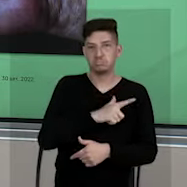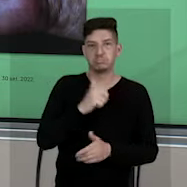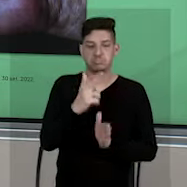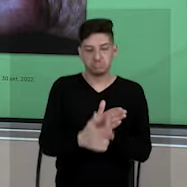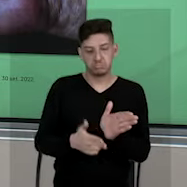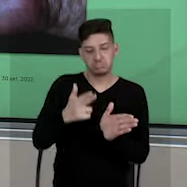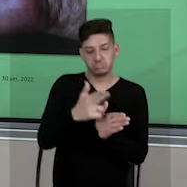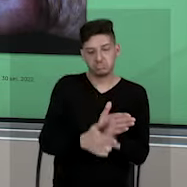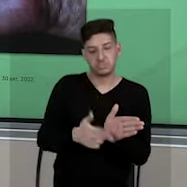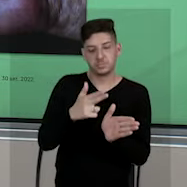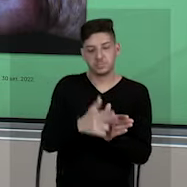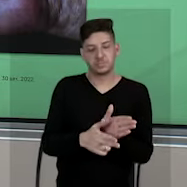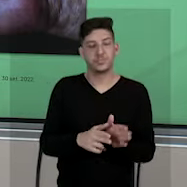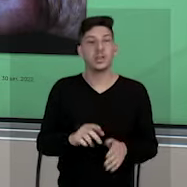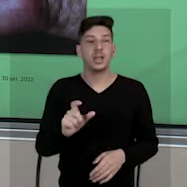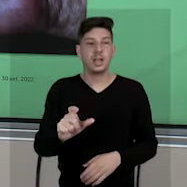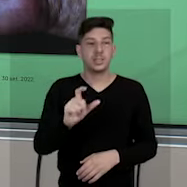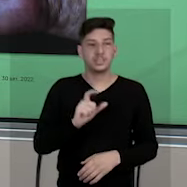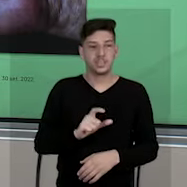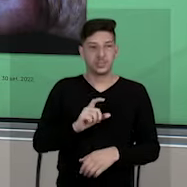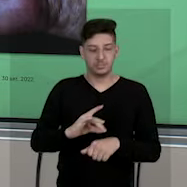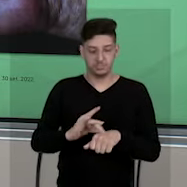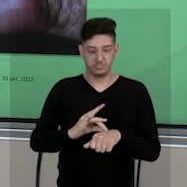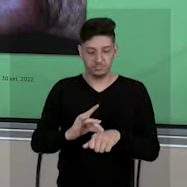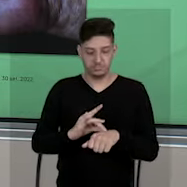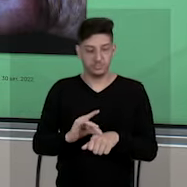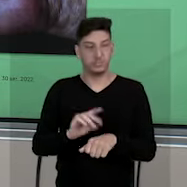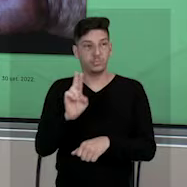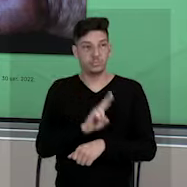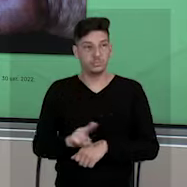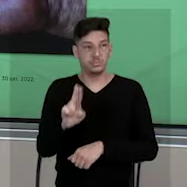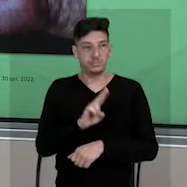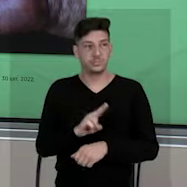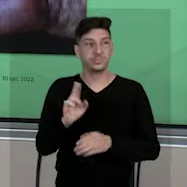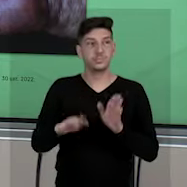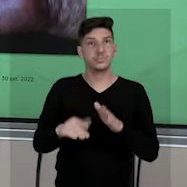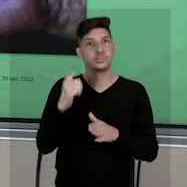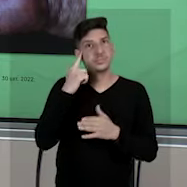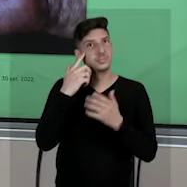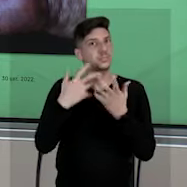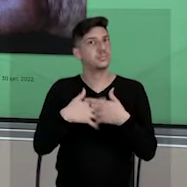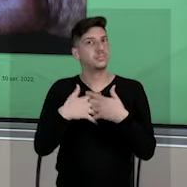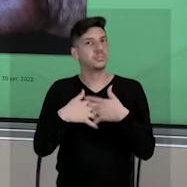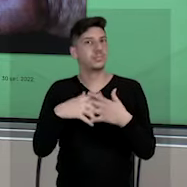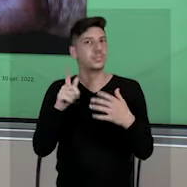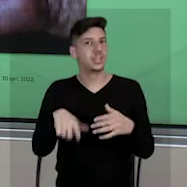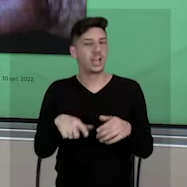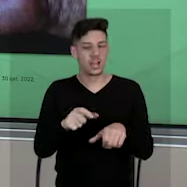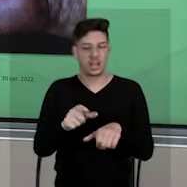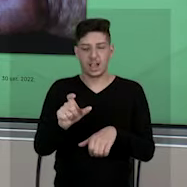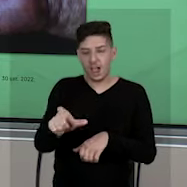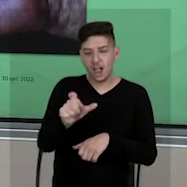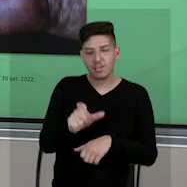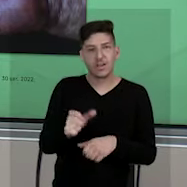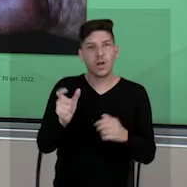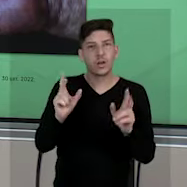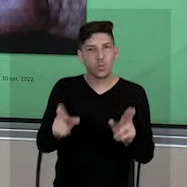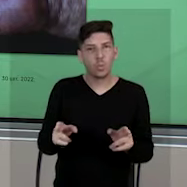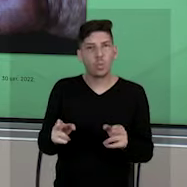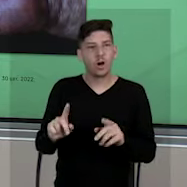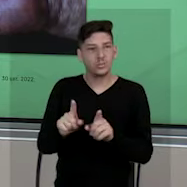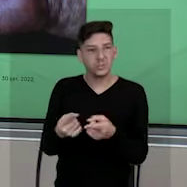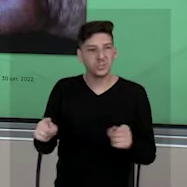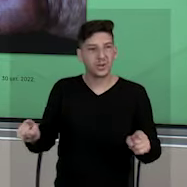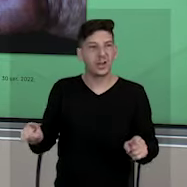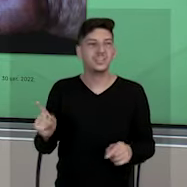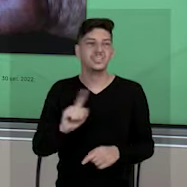máquina. E o carvão mineral, que é esse carvão que é utilizado lá. Muitas vezes a gente acha que é aquele carvão que a gente usa na churrasqueira, mas não. É o carvão